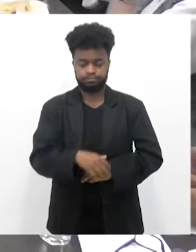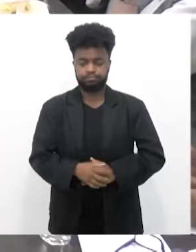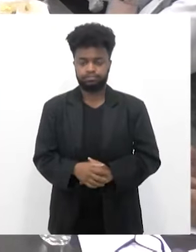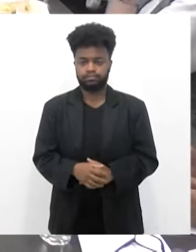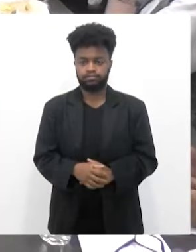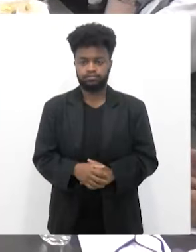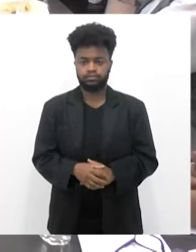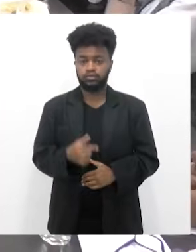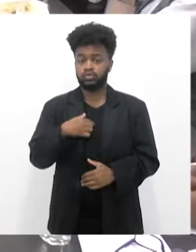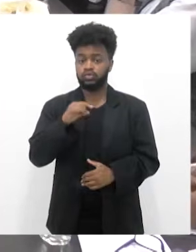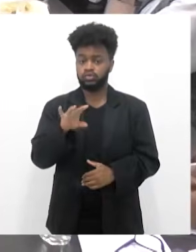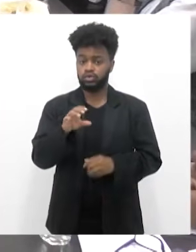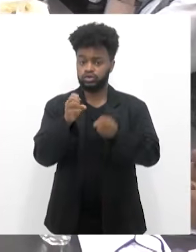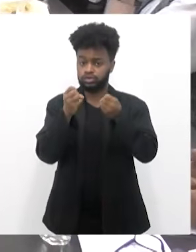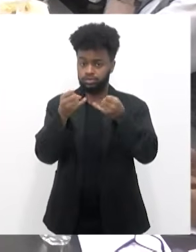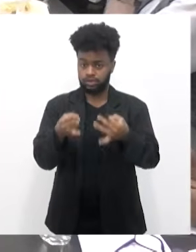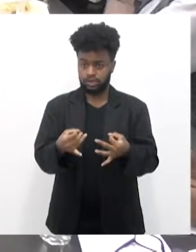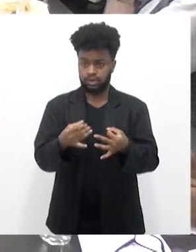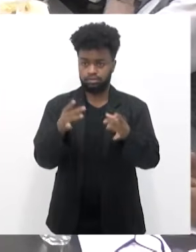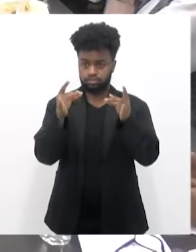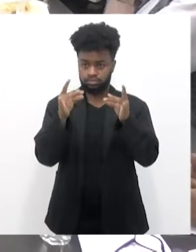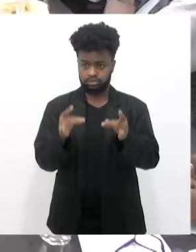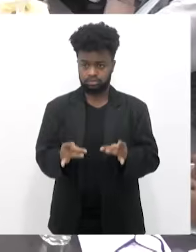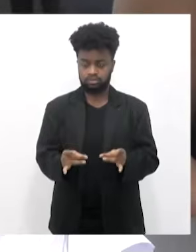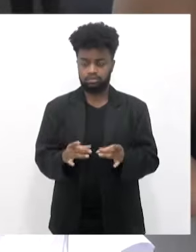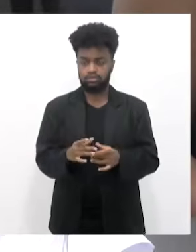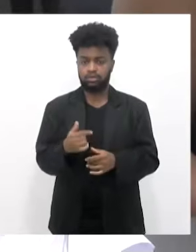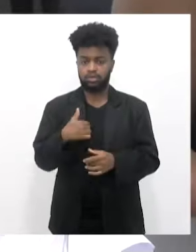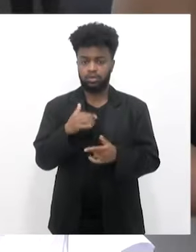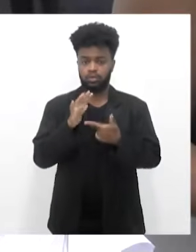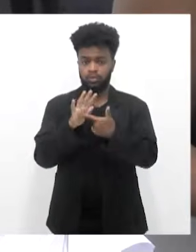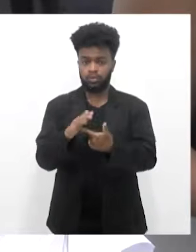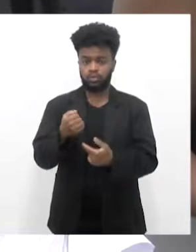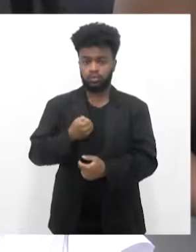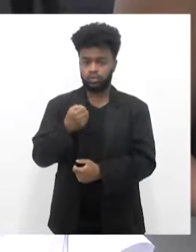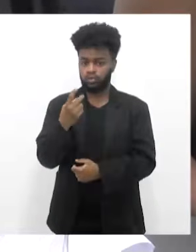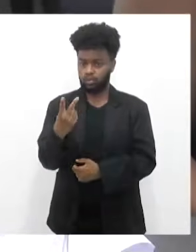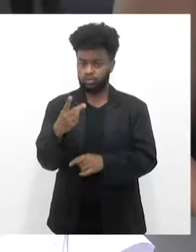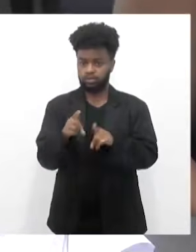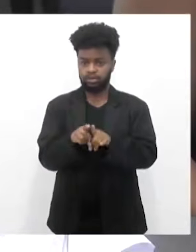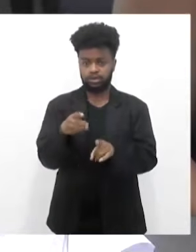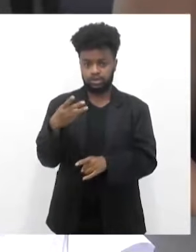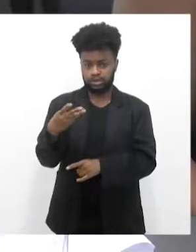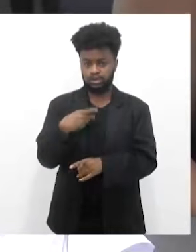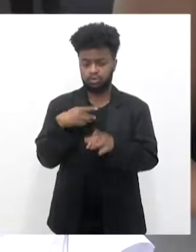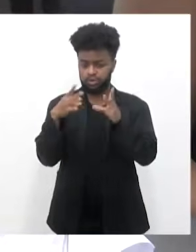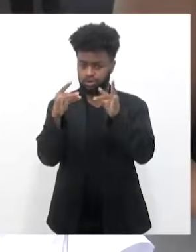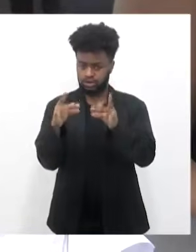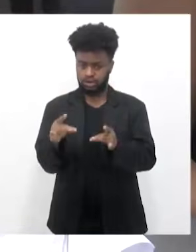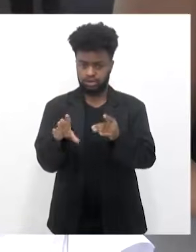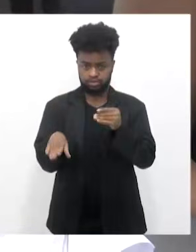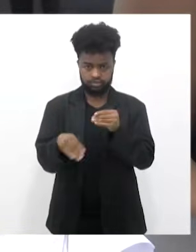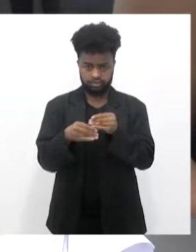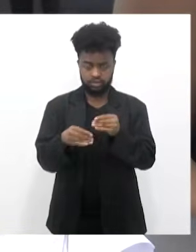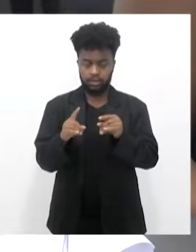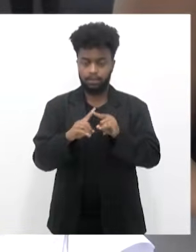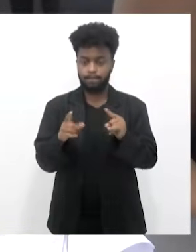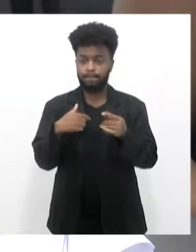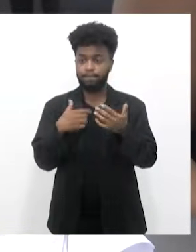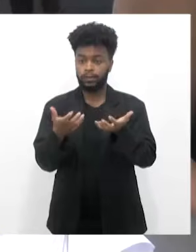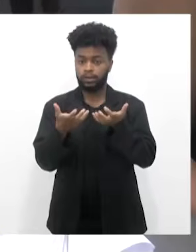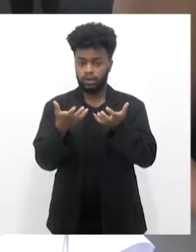Eu vou só clarear mais ainda, vou botar o inciso 2 e 3, enfim, só detalhar um pouco mais. Eu queria